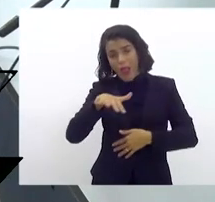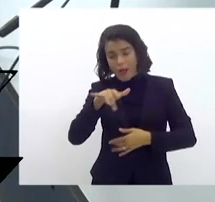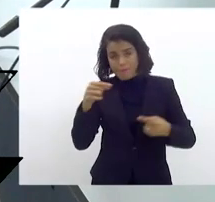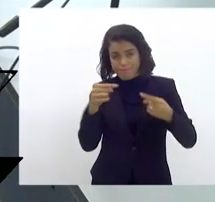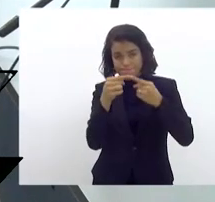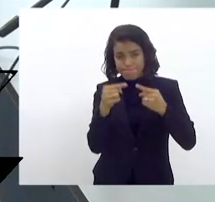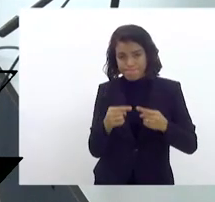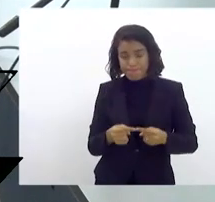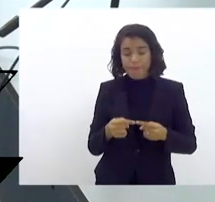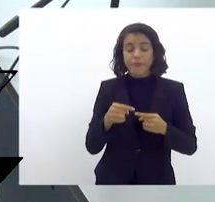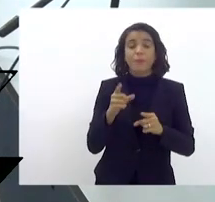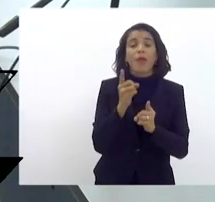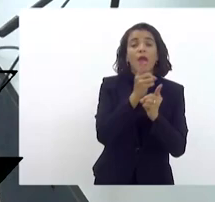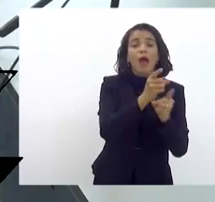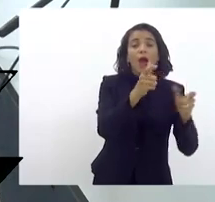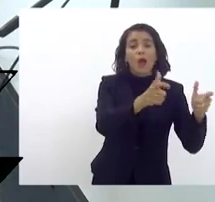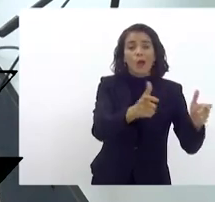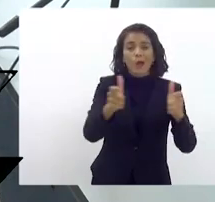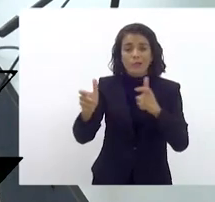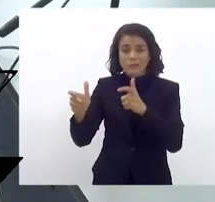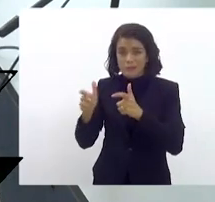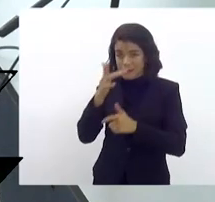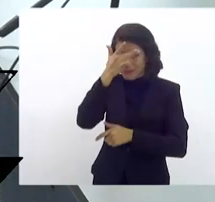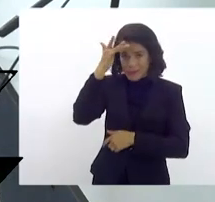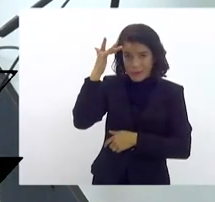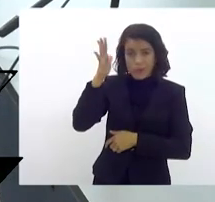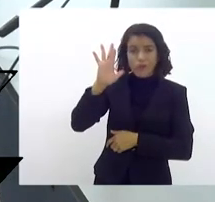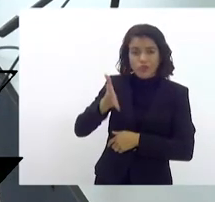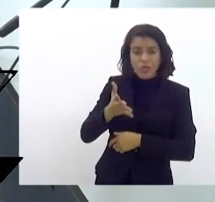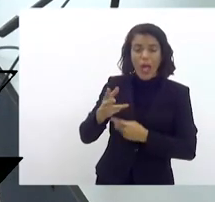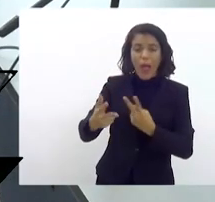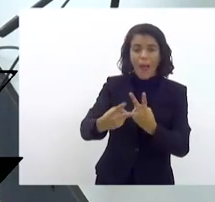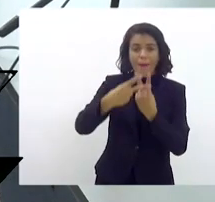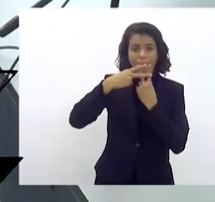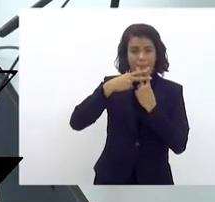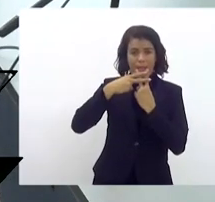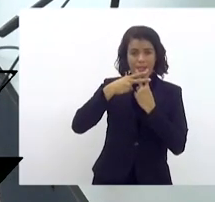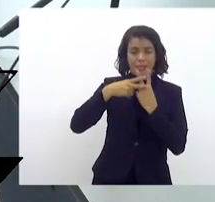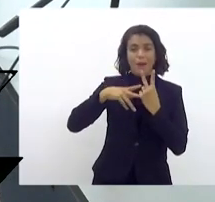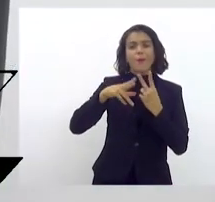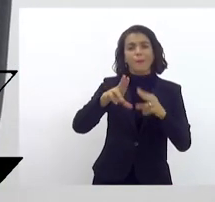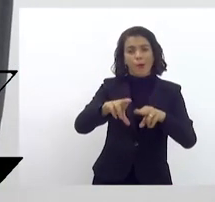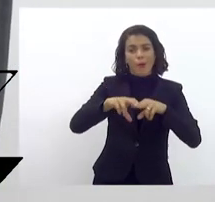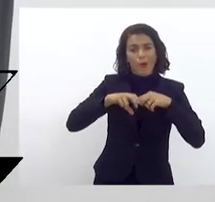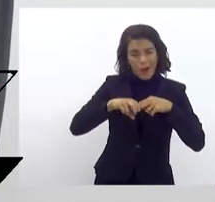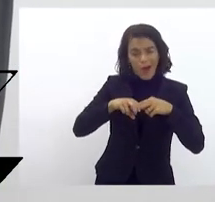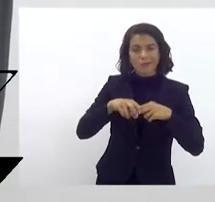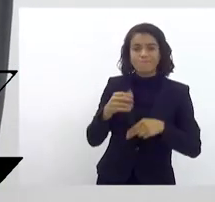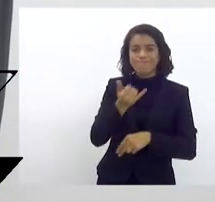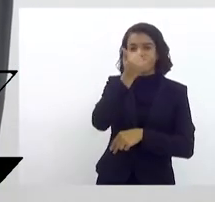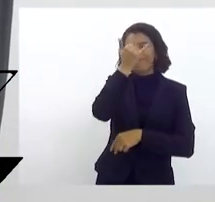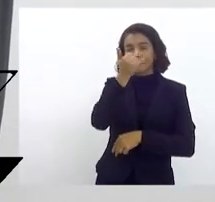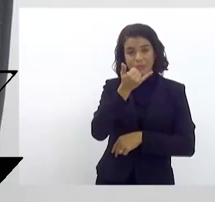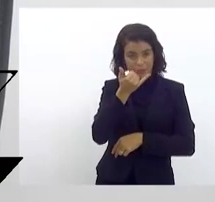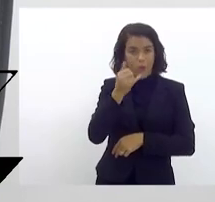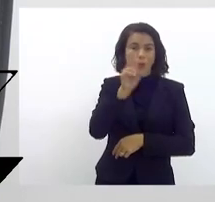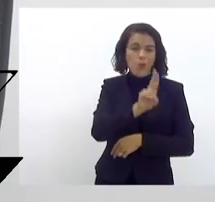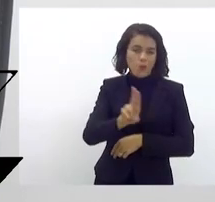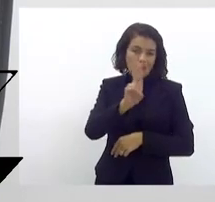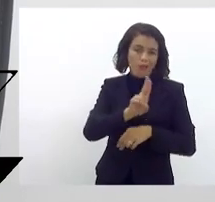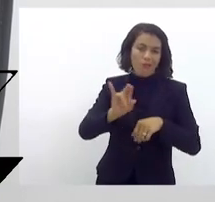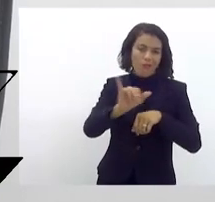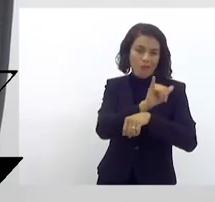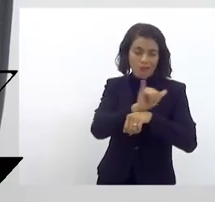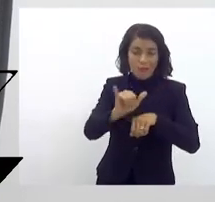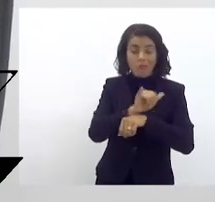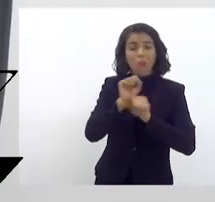a localização e convite para que pessoas que tenham sido privadas de liberdade em razão do equívoco na utilização do método